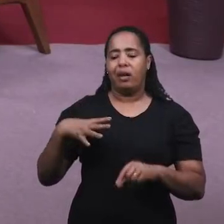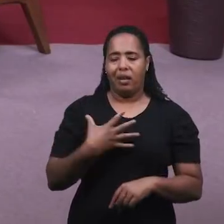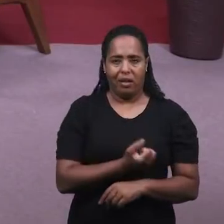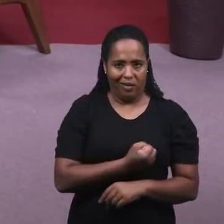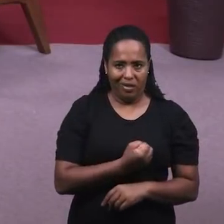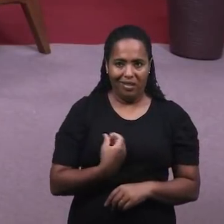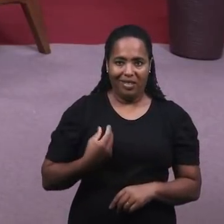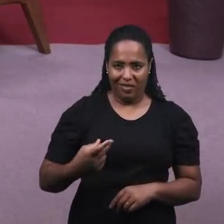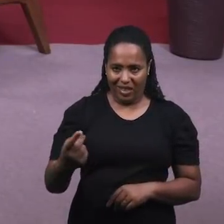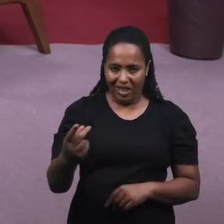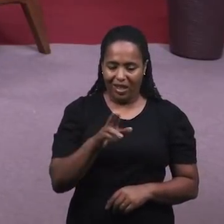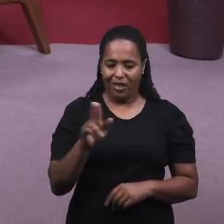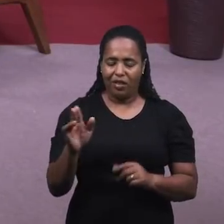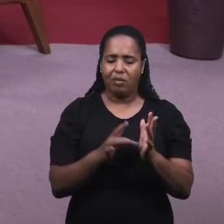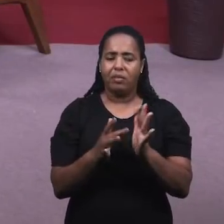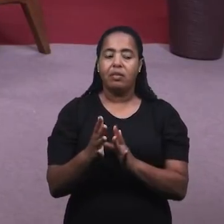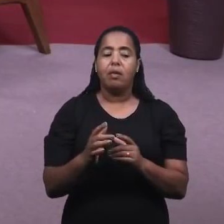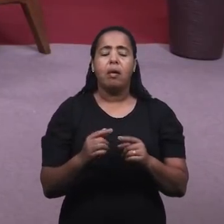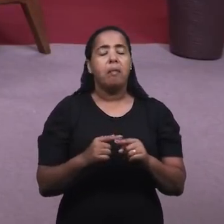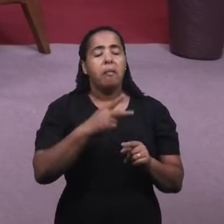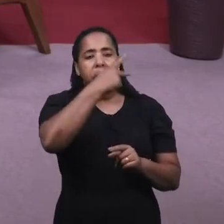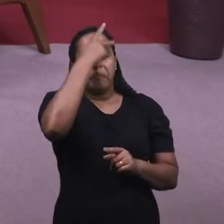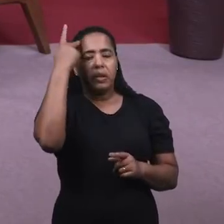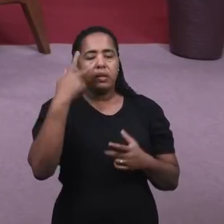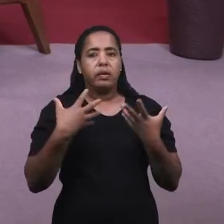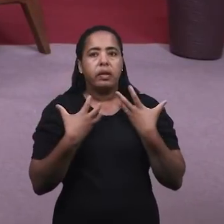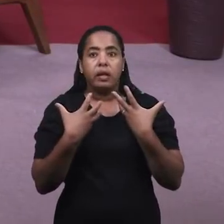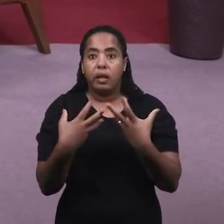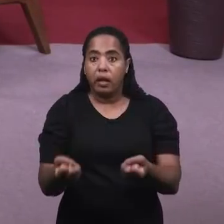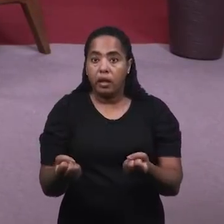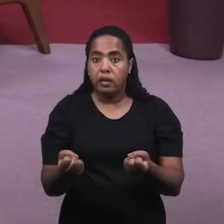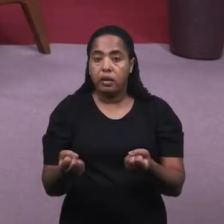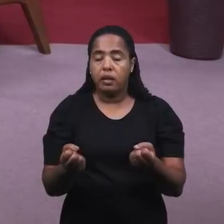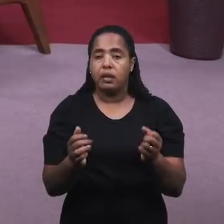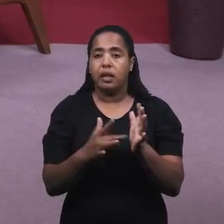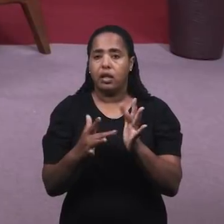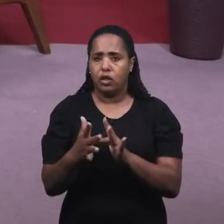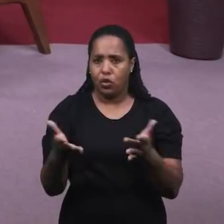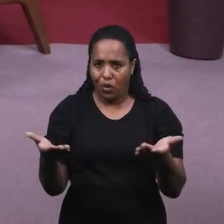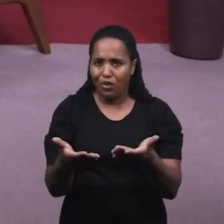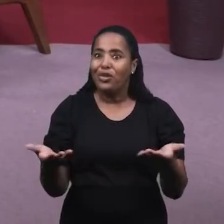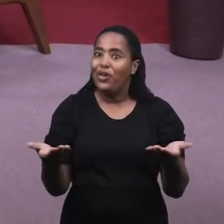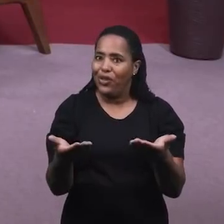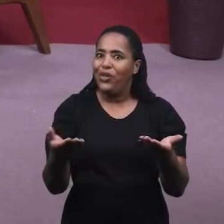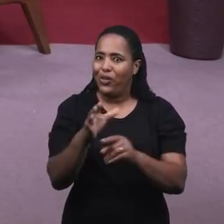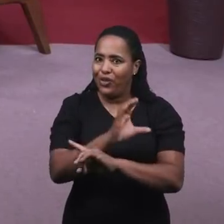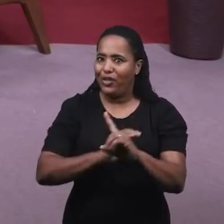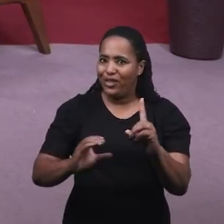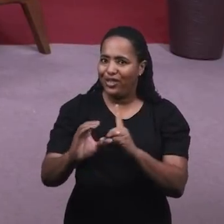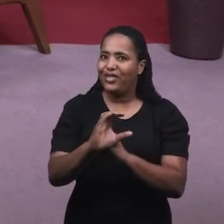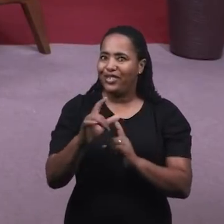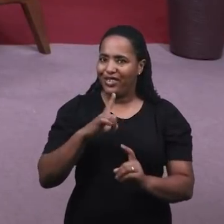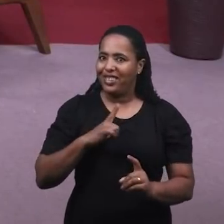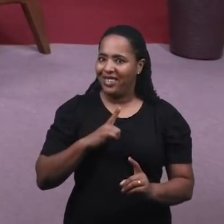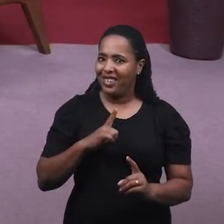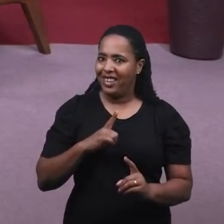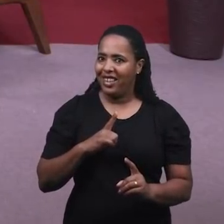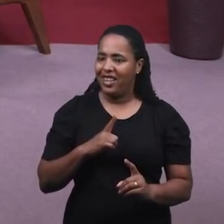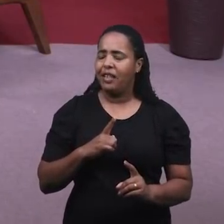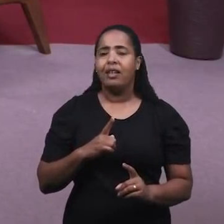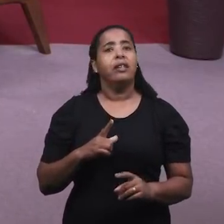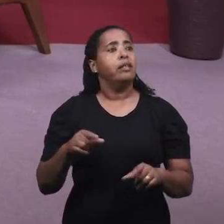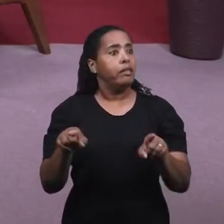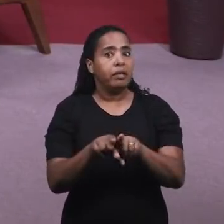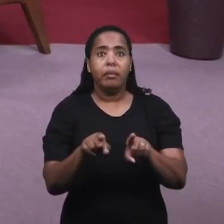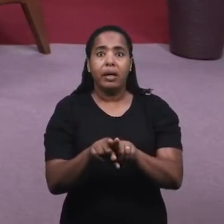de Jesus. Amém. Quem aceitar o Senhor hoje tem culto, né? Amanhã agora, nós temos culto, agora nesse programa. vai